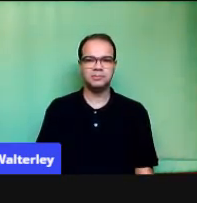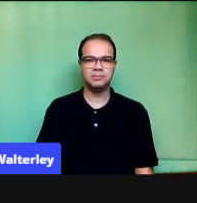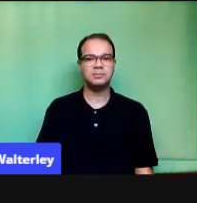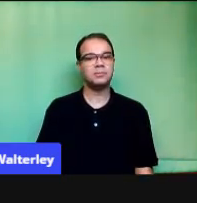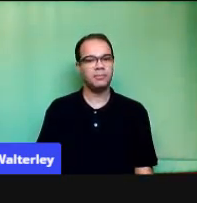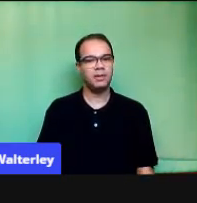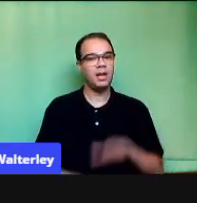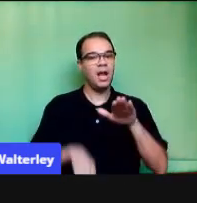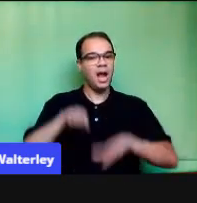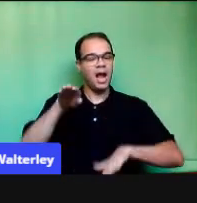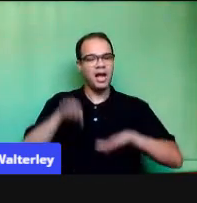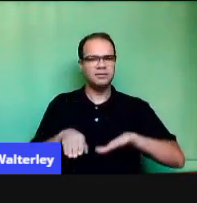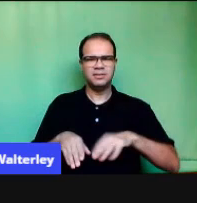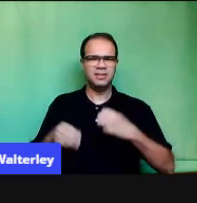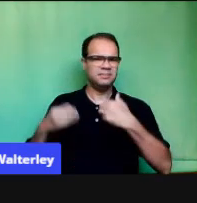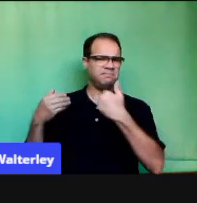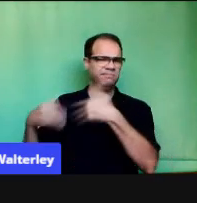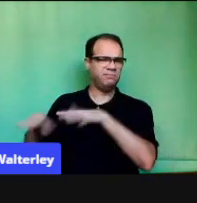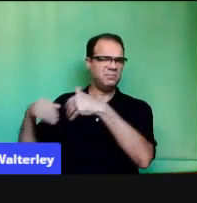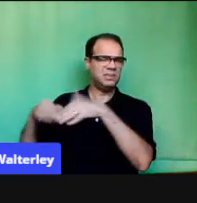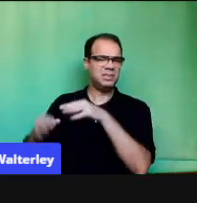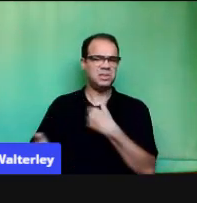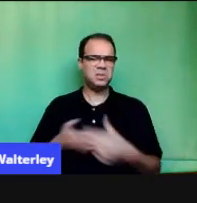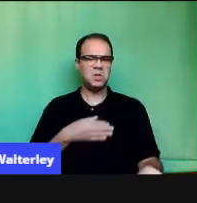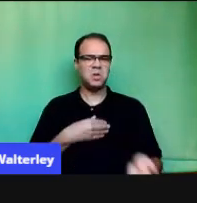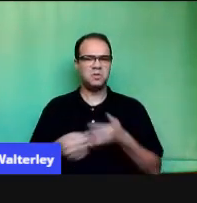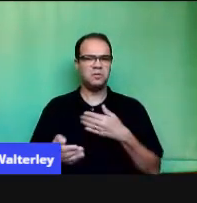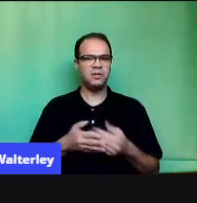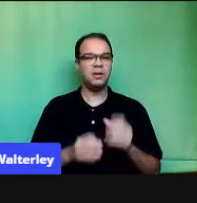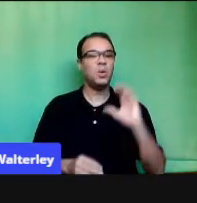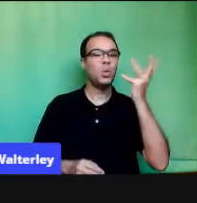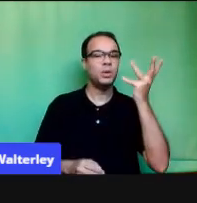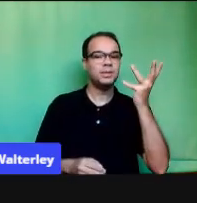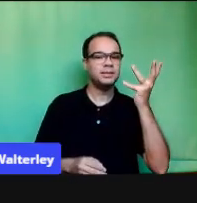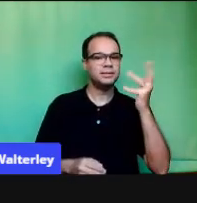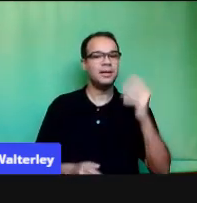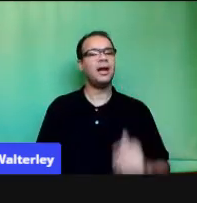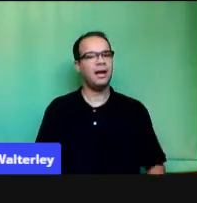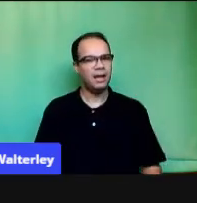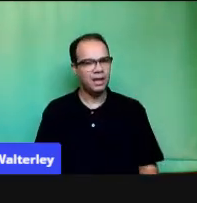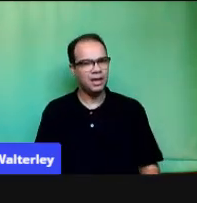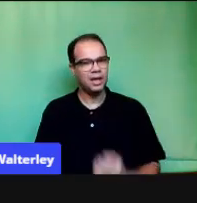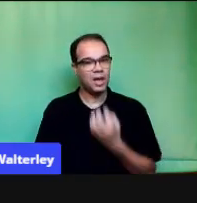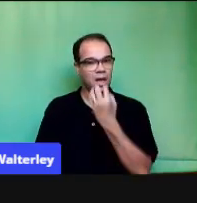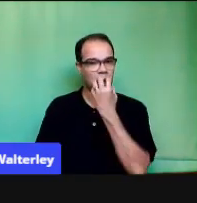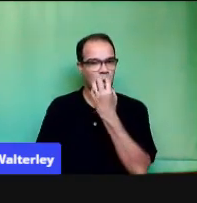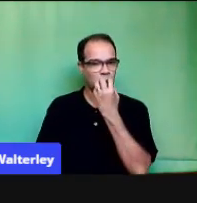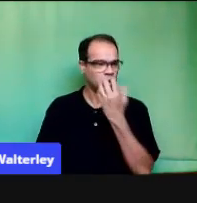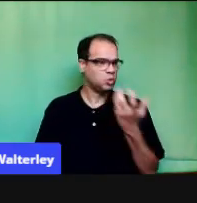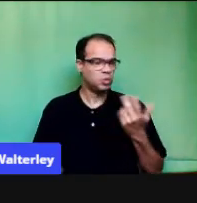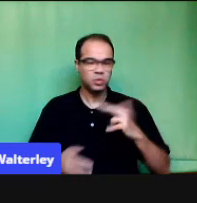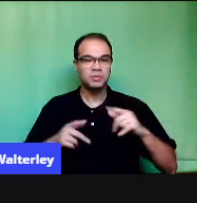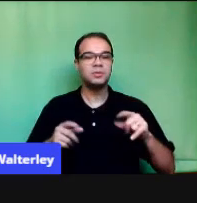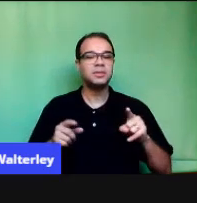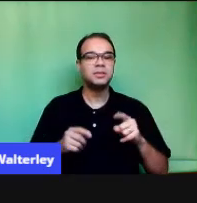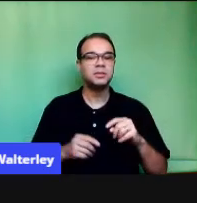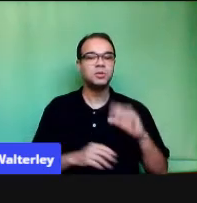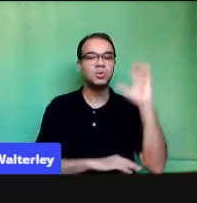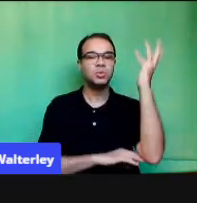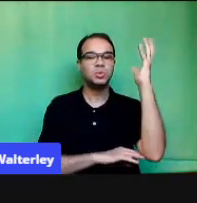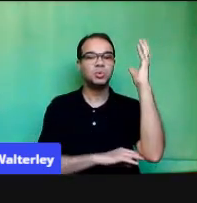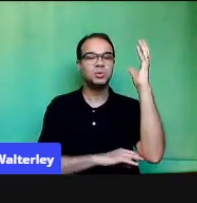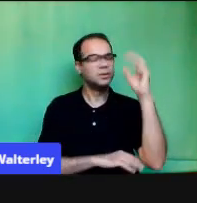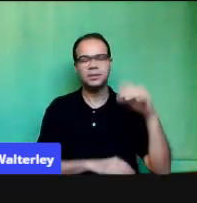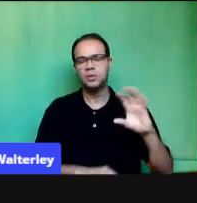oferece, você tem resultados negativos em casa. Um animal que rói o pé de mesa, né, que destrói sapatos, porque ele está te dizendo assim: oh,